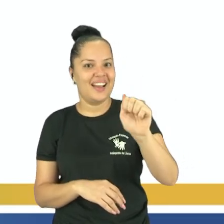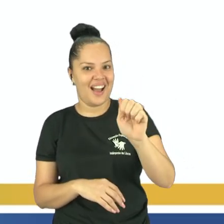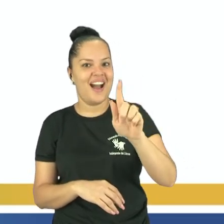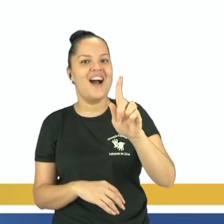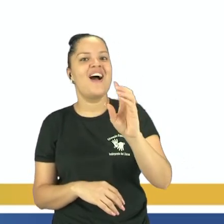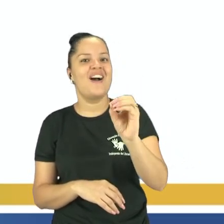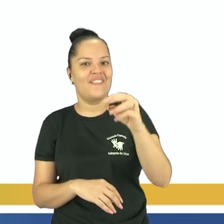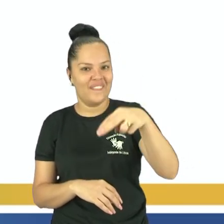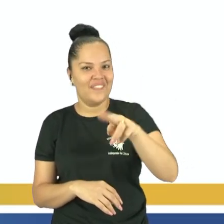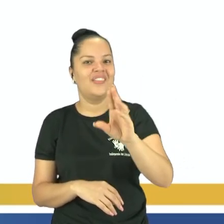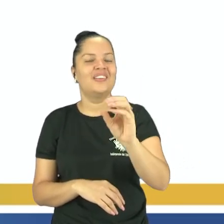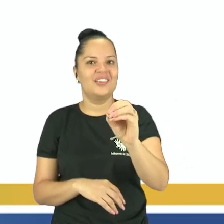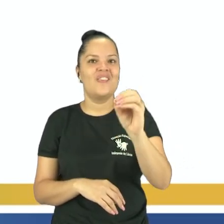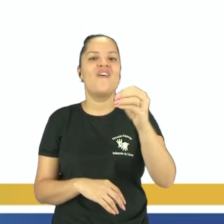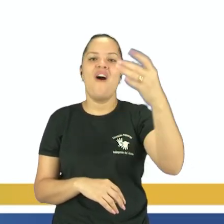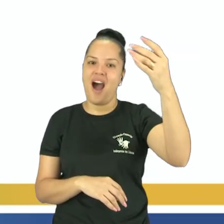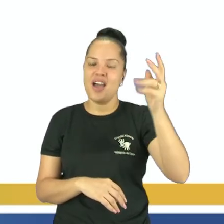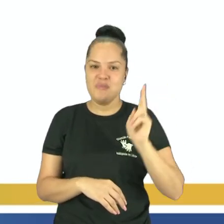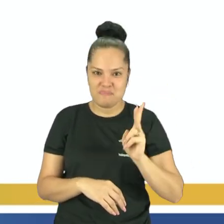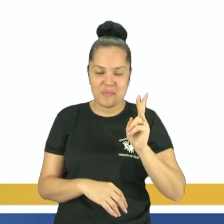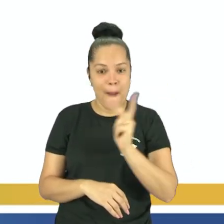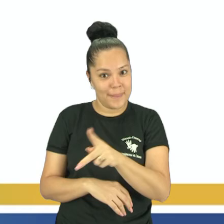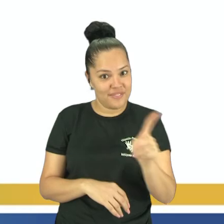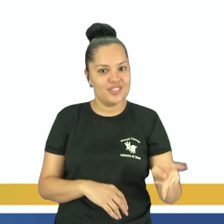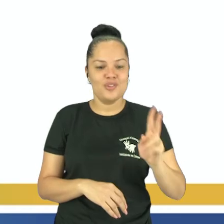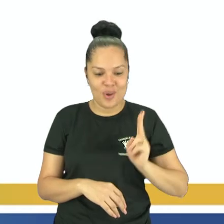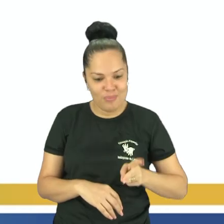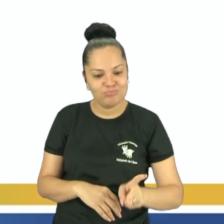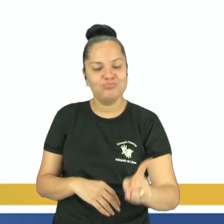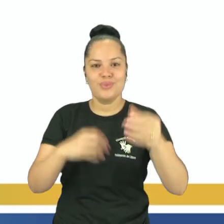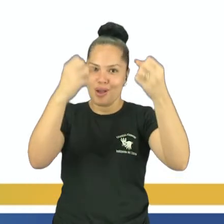polígonos mais famosos aí que recebem nomes especiais.